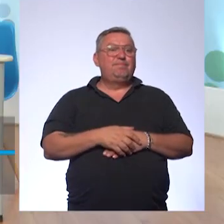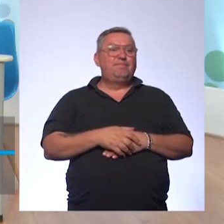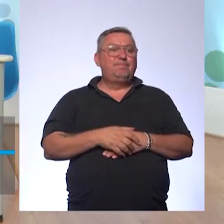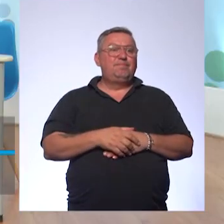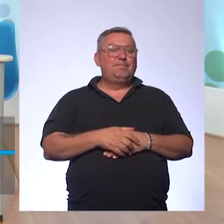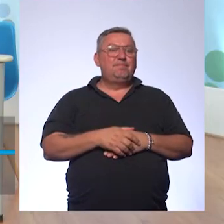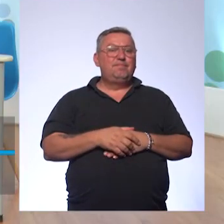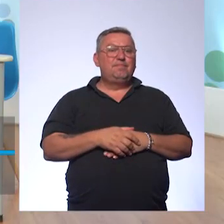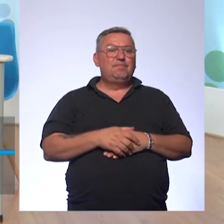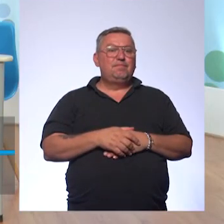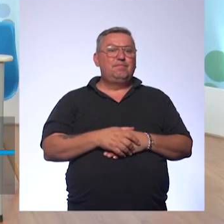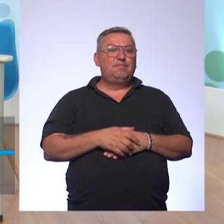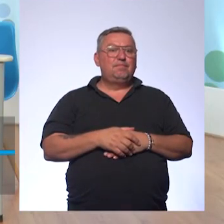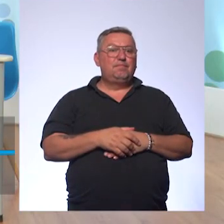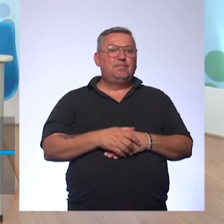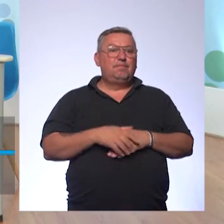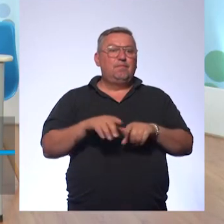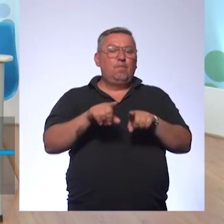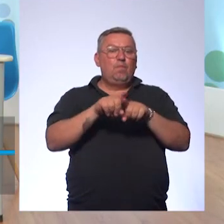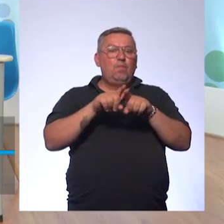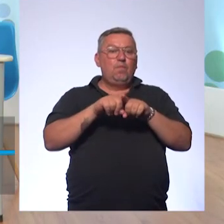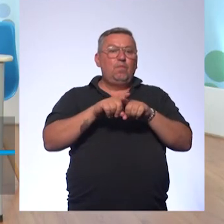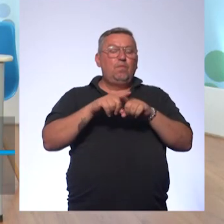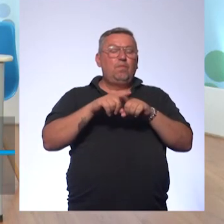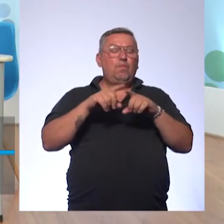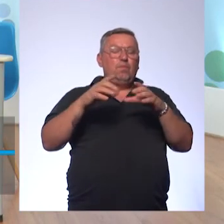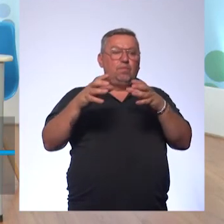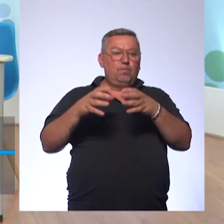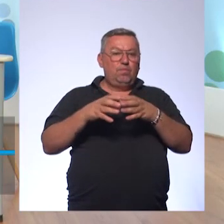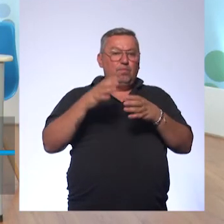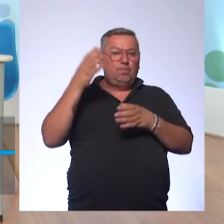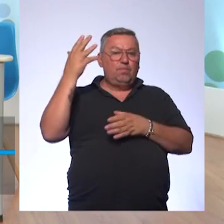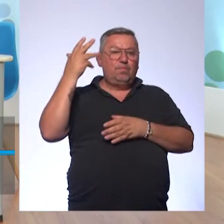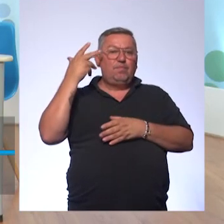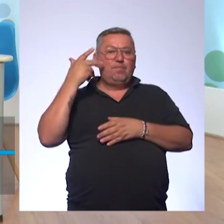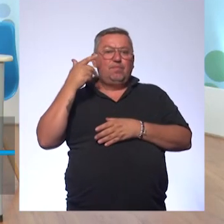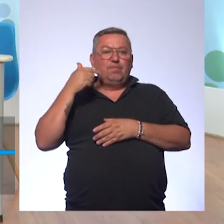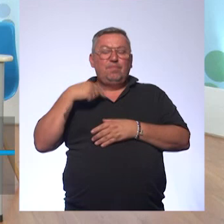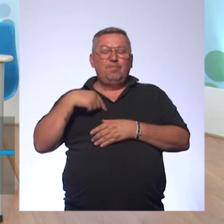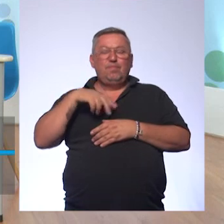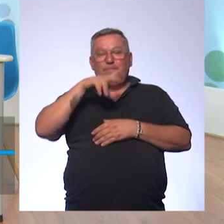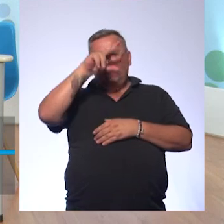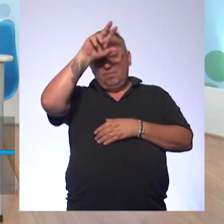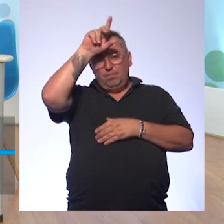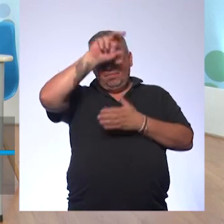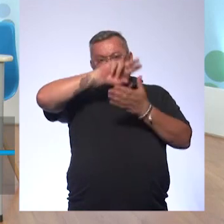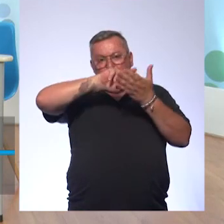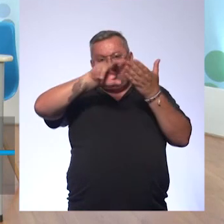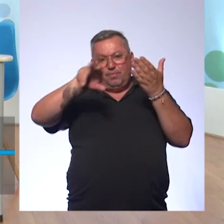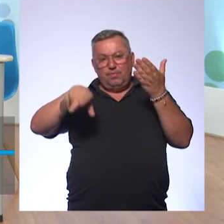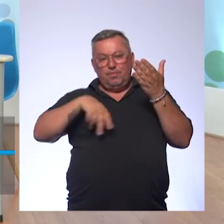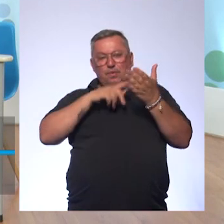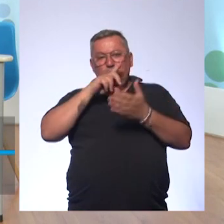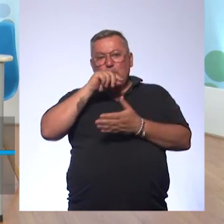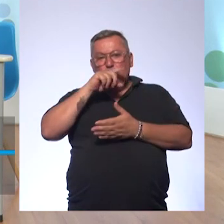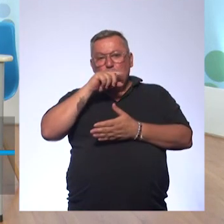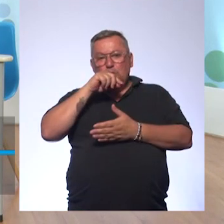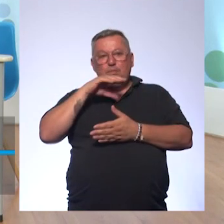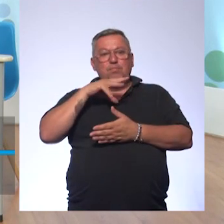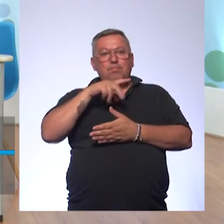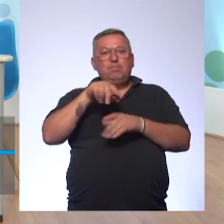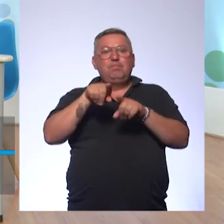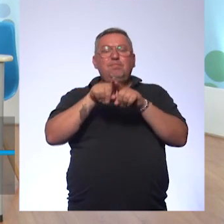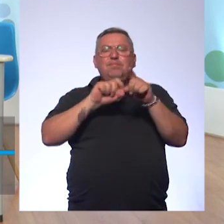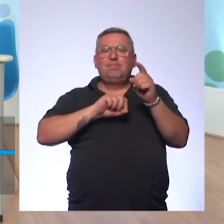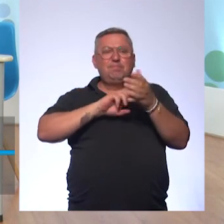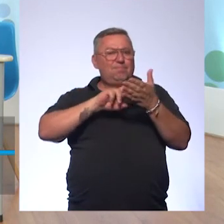uma árvore com uma copa bem grande, né? Que tem aí um tronco relativamente grande e tal, fazer essa